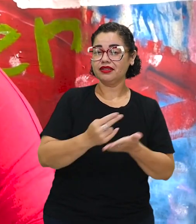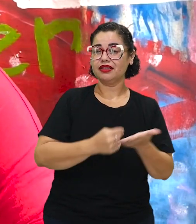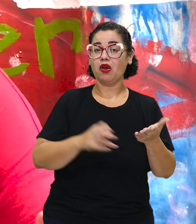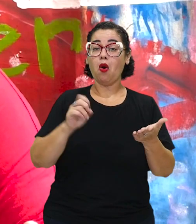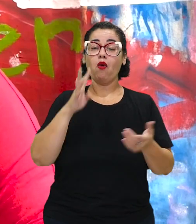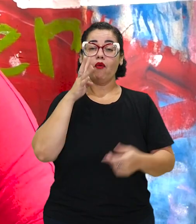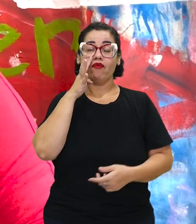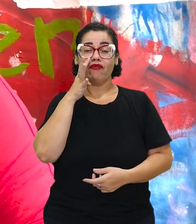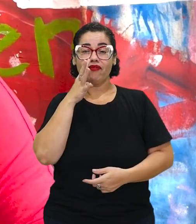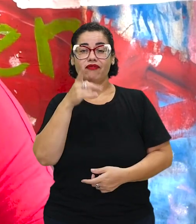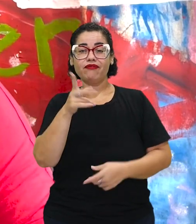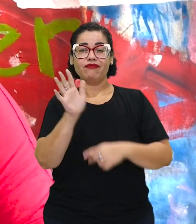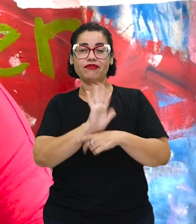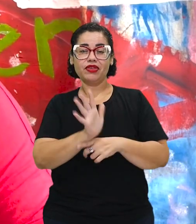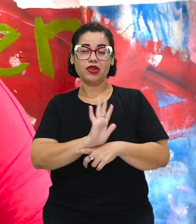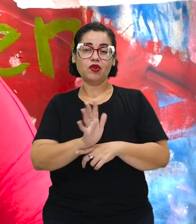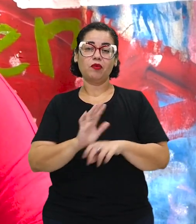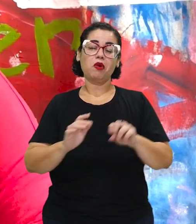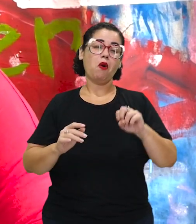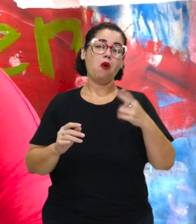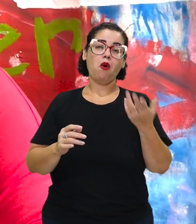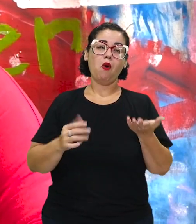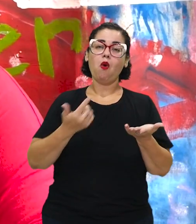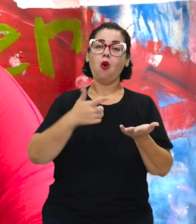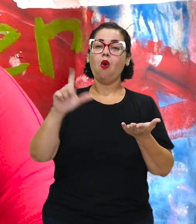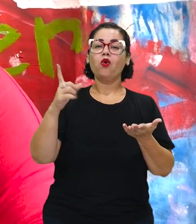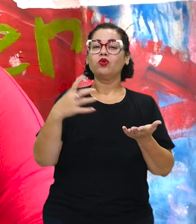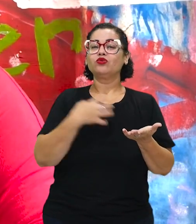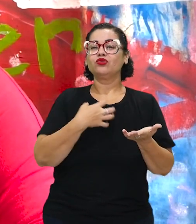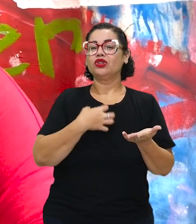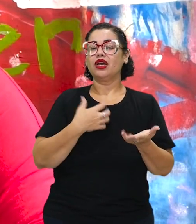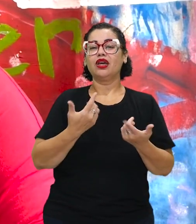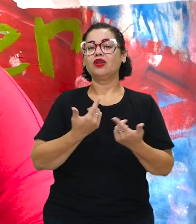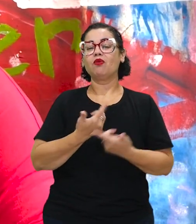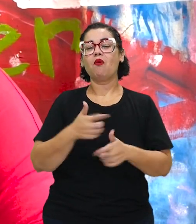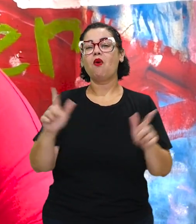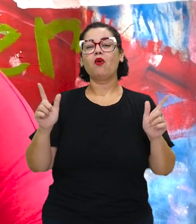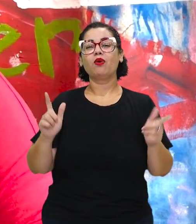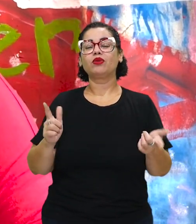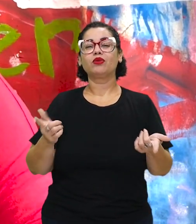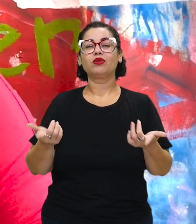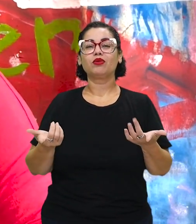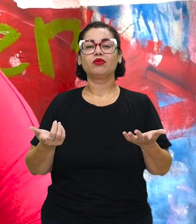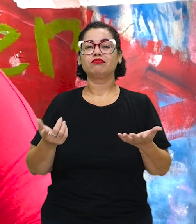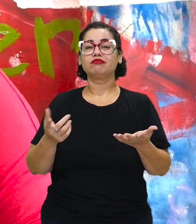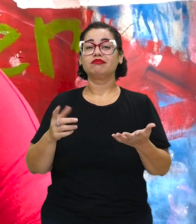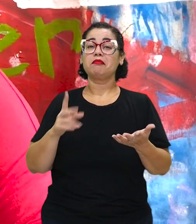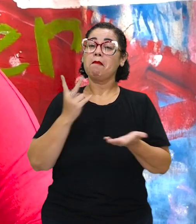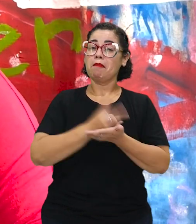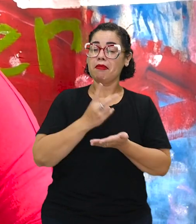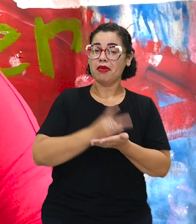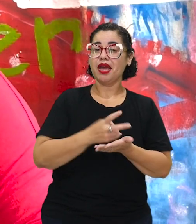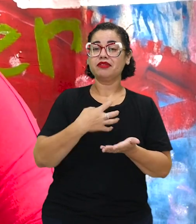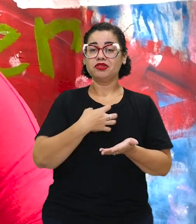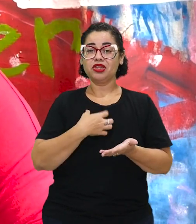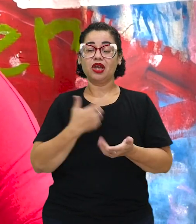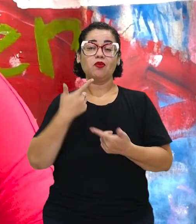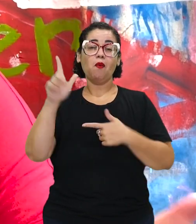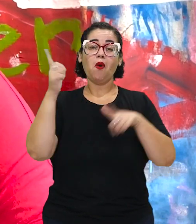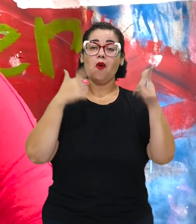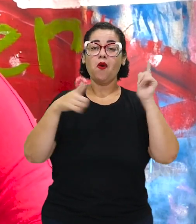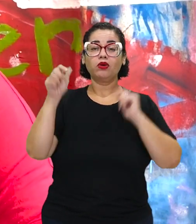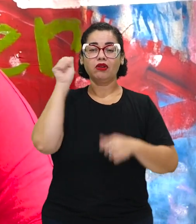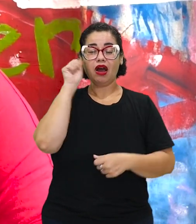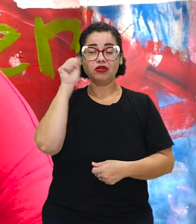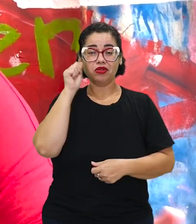tema, se eu assisto um filme, outro estilo, ou outro do mesmo estilo